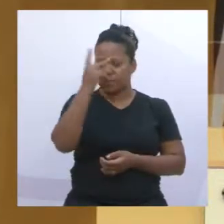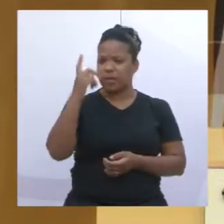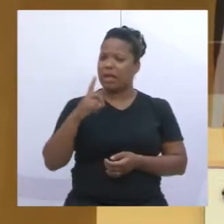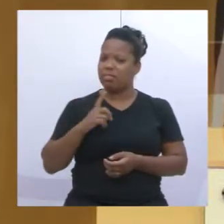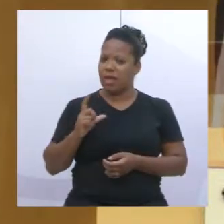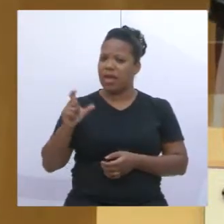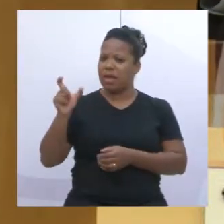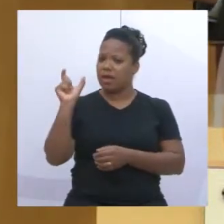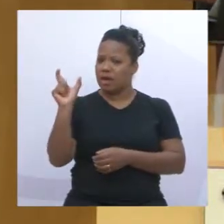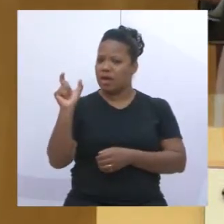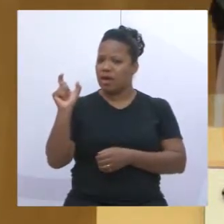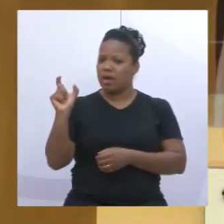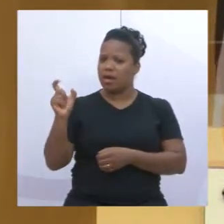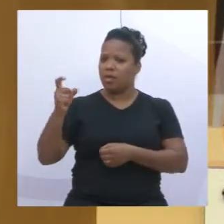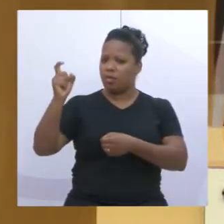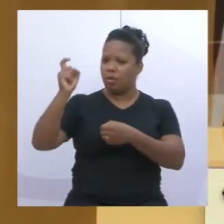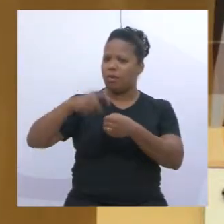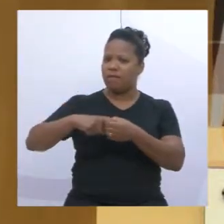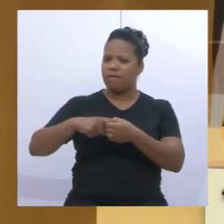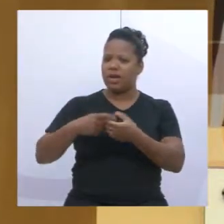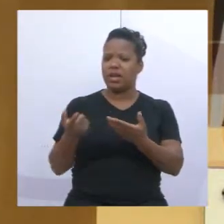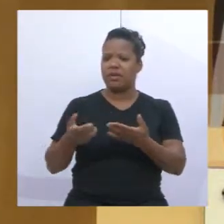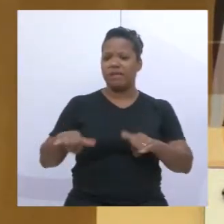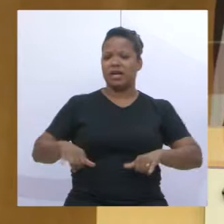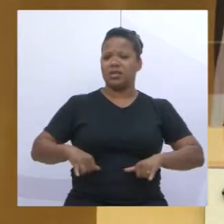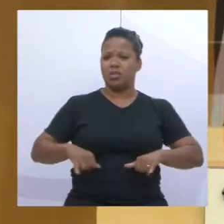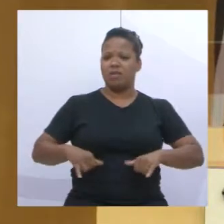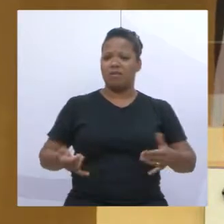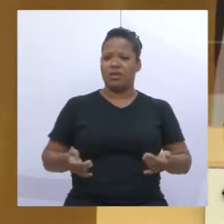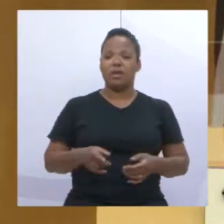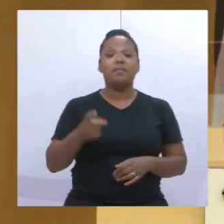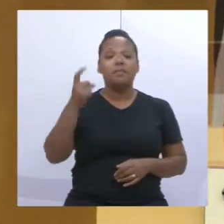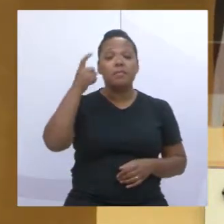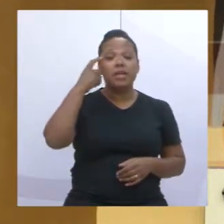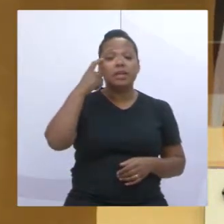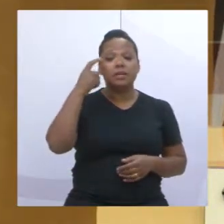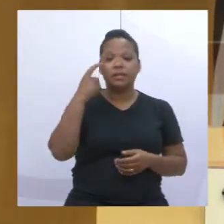convênio, que vai continuar sofrendo desse jeito. Imagine,